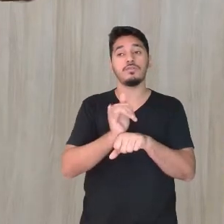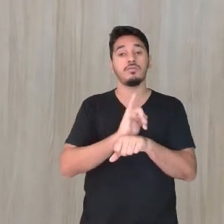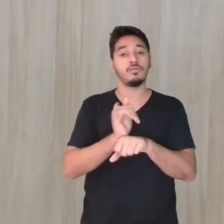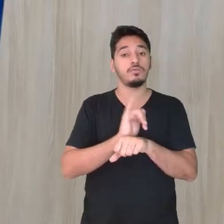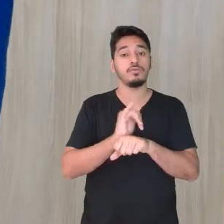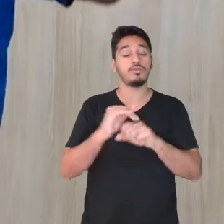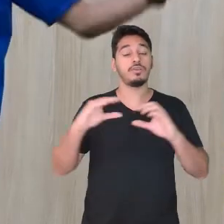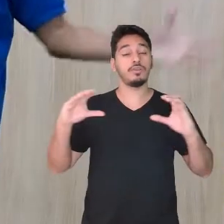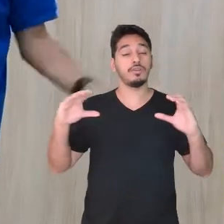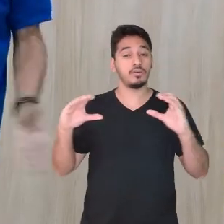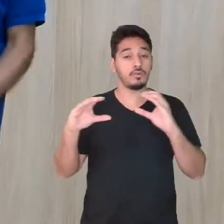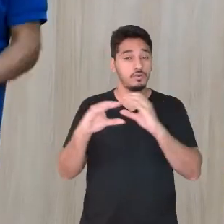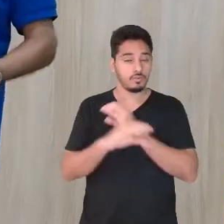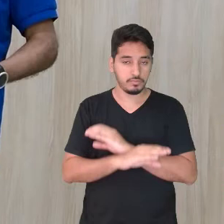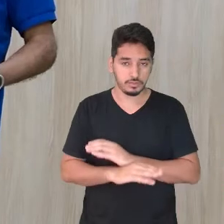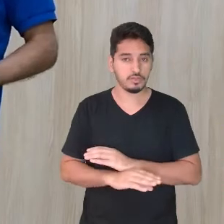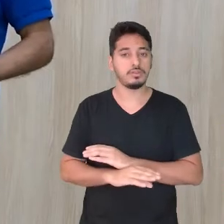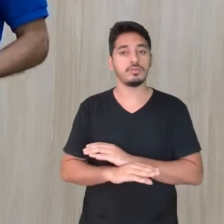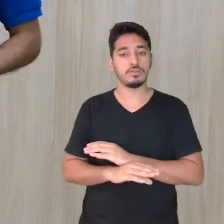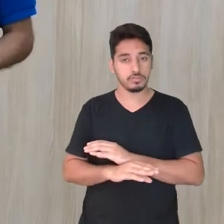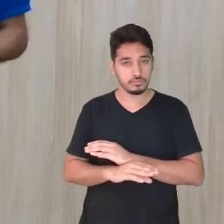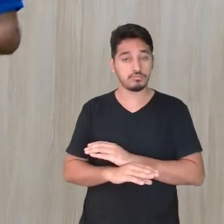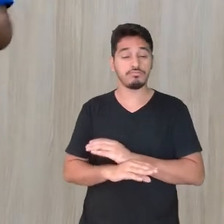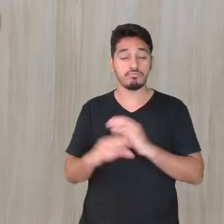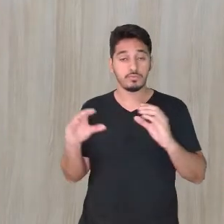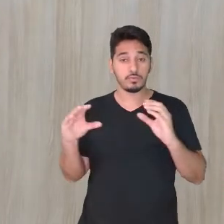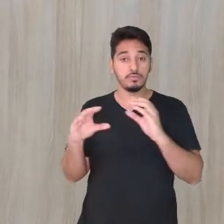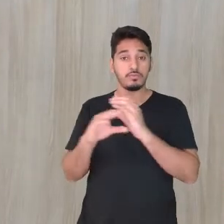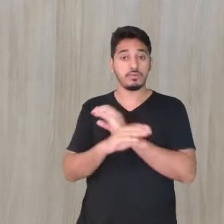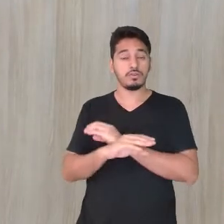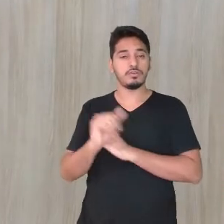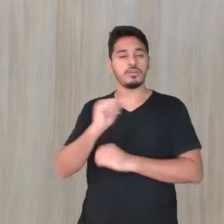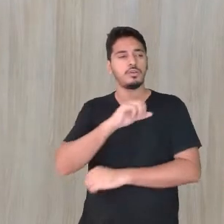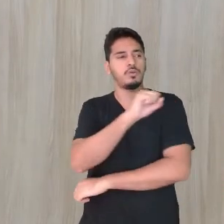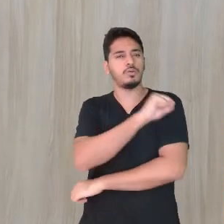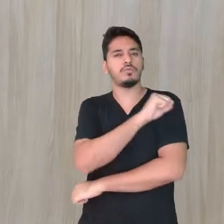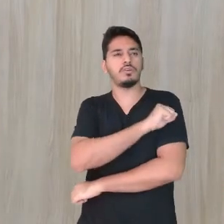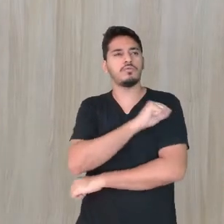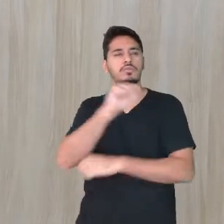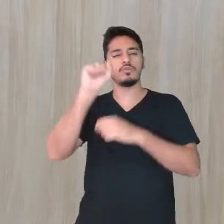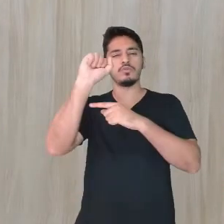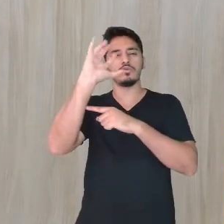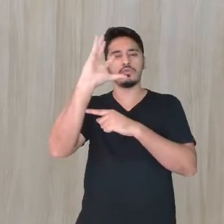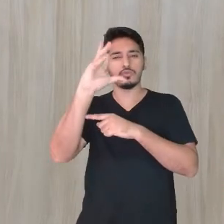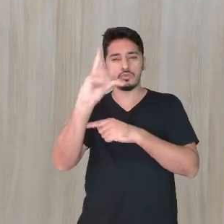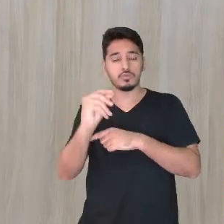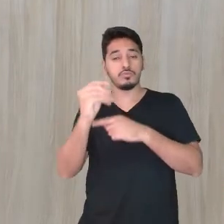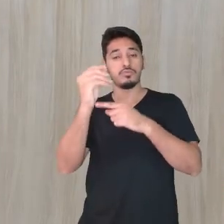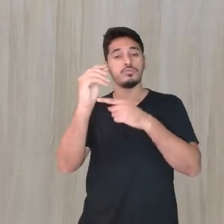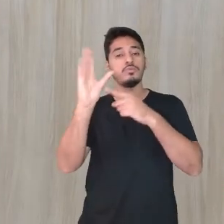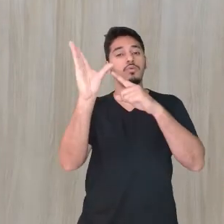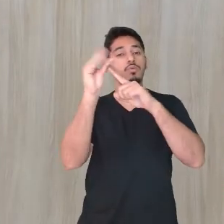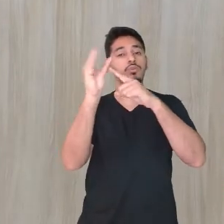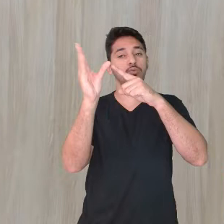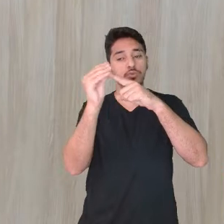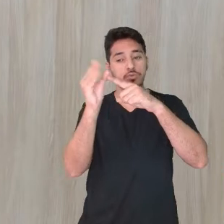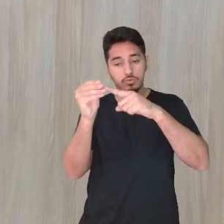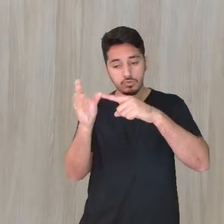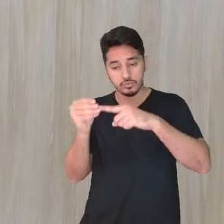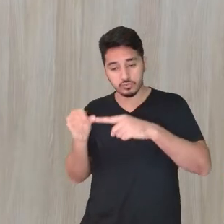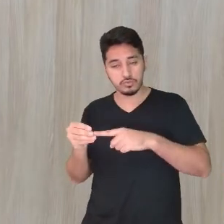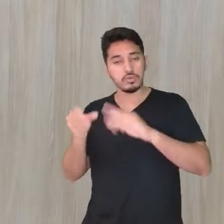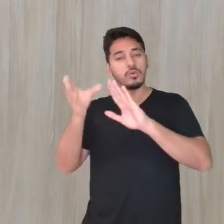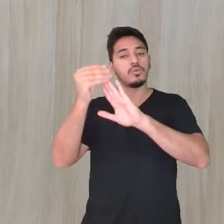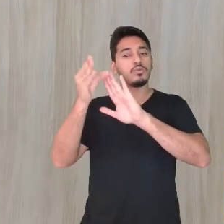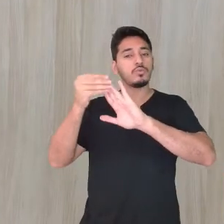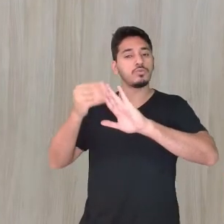playlist completa, exatamente. Tem lá, 8º ano, todos os conteúdos aula do 8º ano específicos.